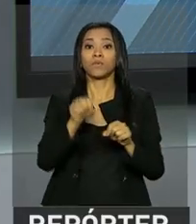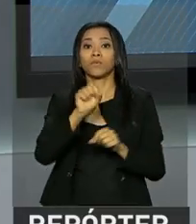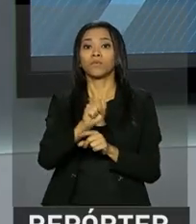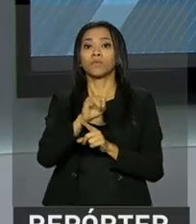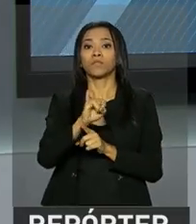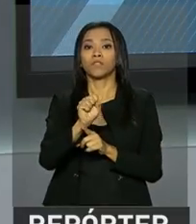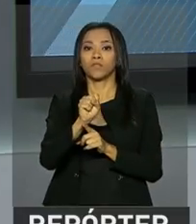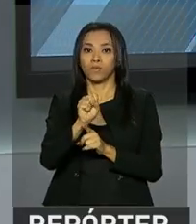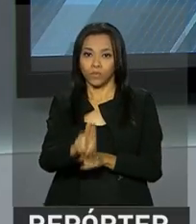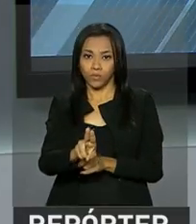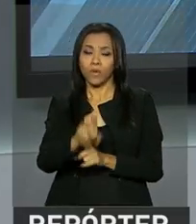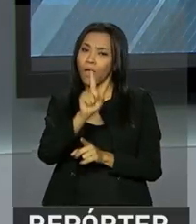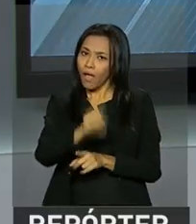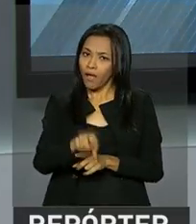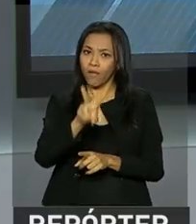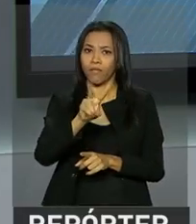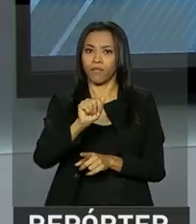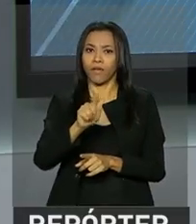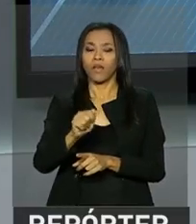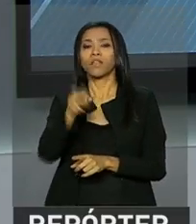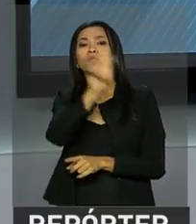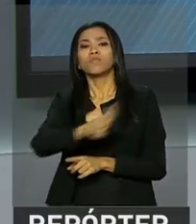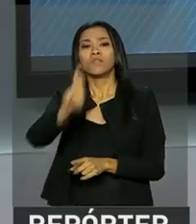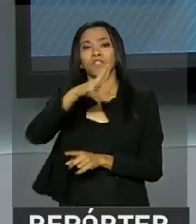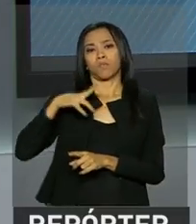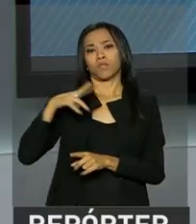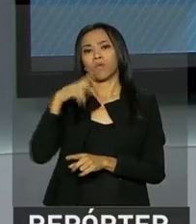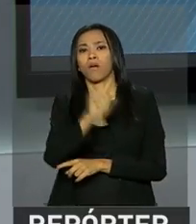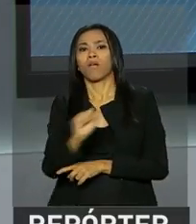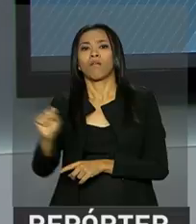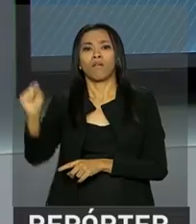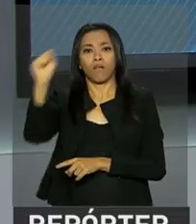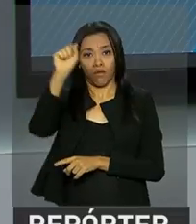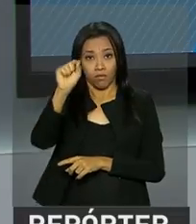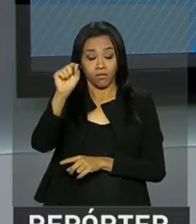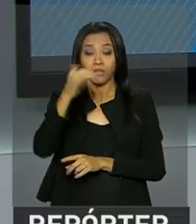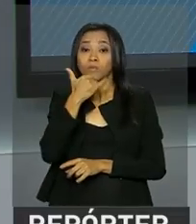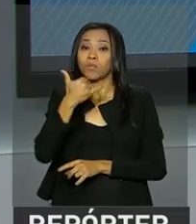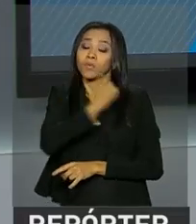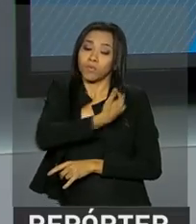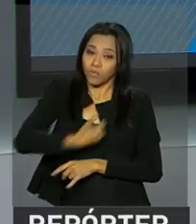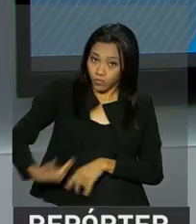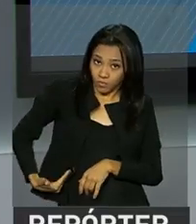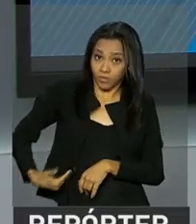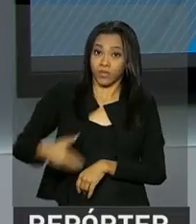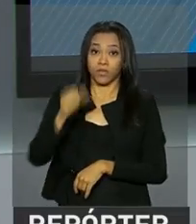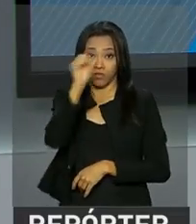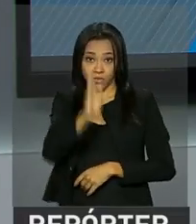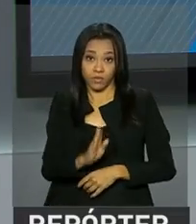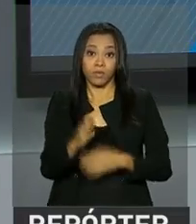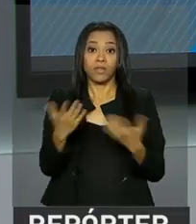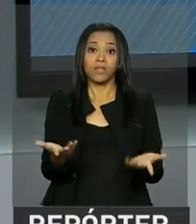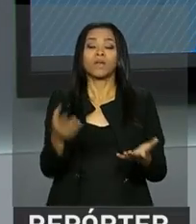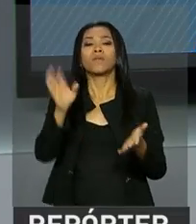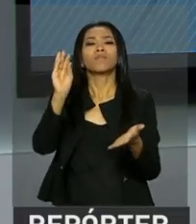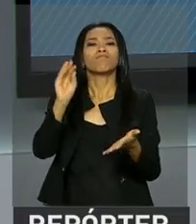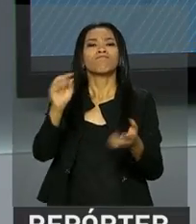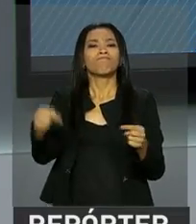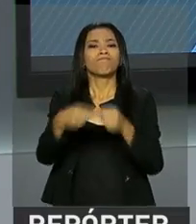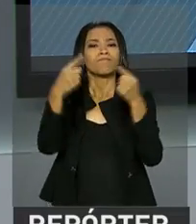são vagas em instituições públicas de ensino superior de todo o país de acordo com as notas do enem de